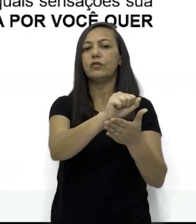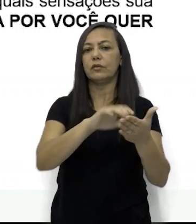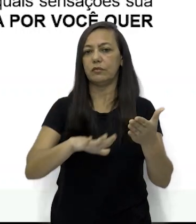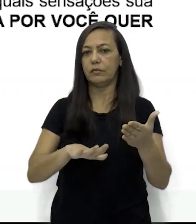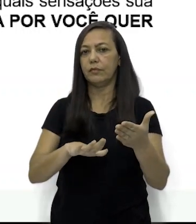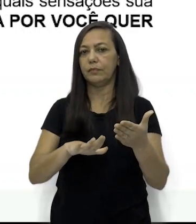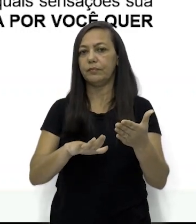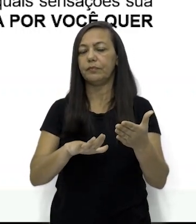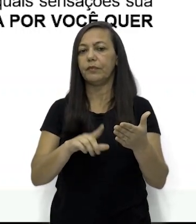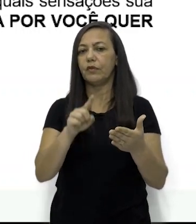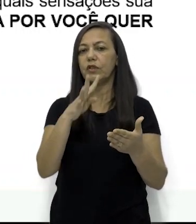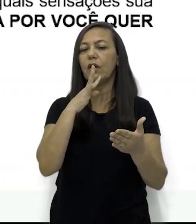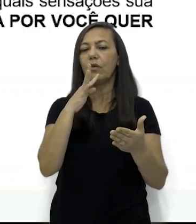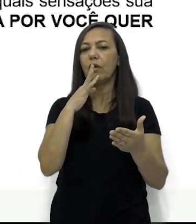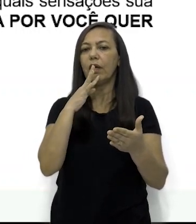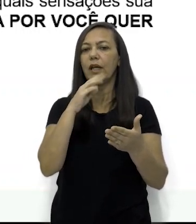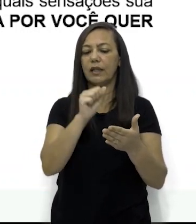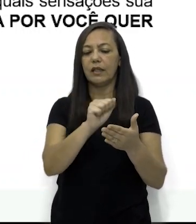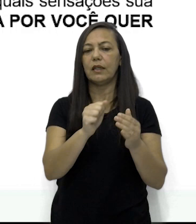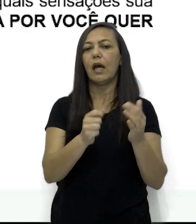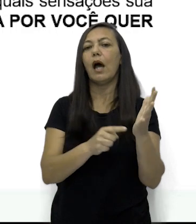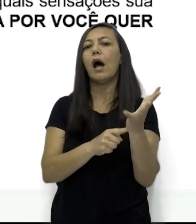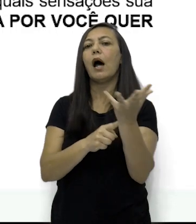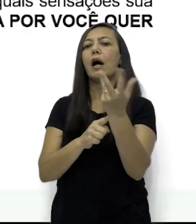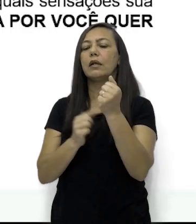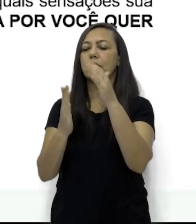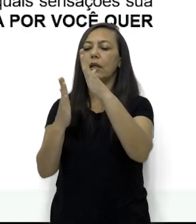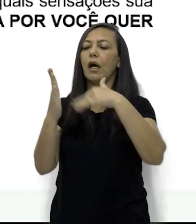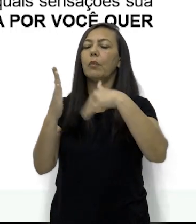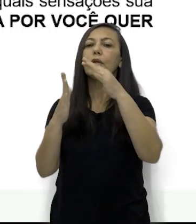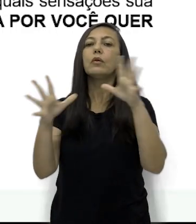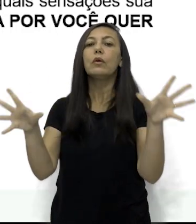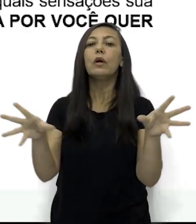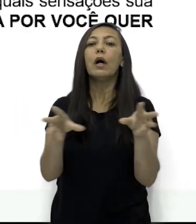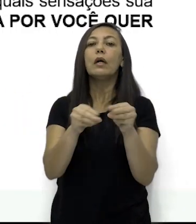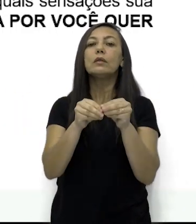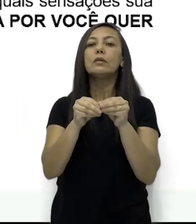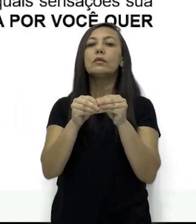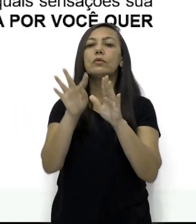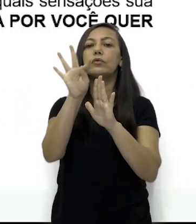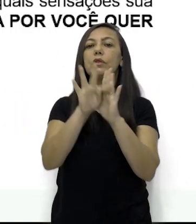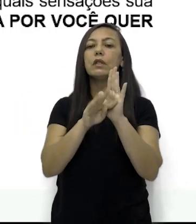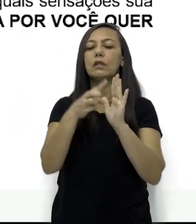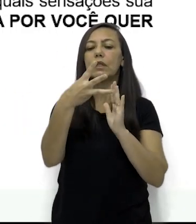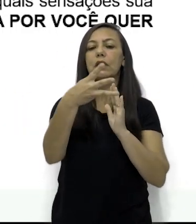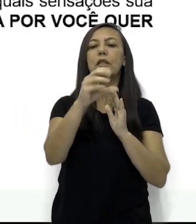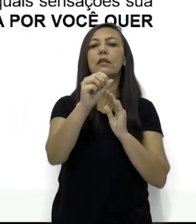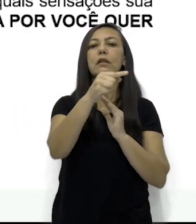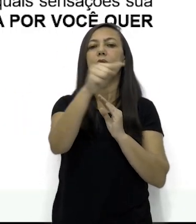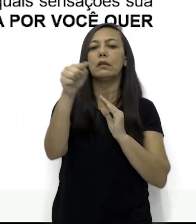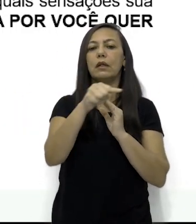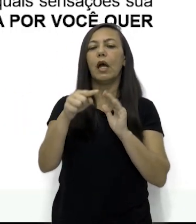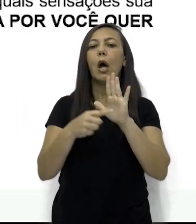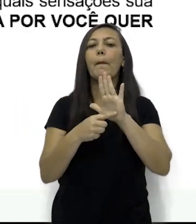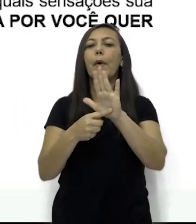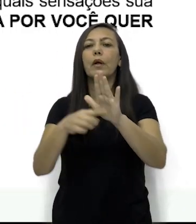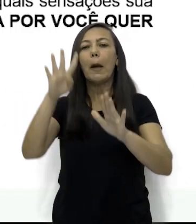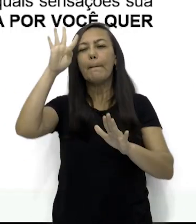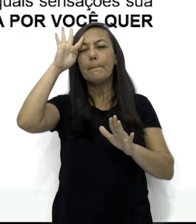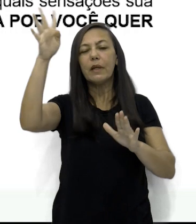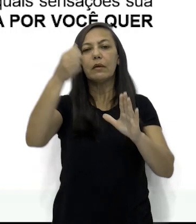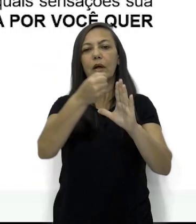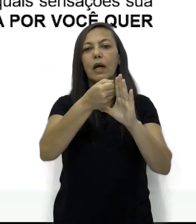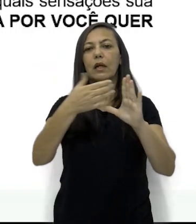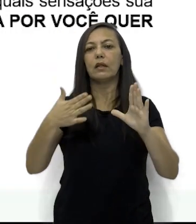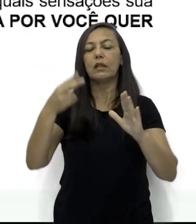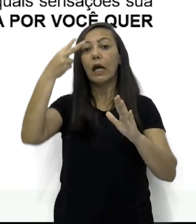primeiro é: agora que você conhece sobre a arte da pintura, faça um resumo, um texto de até 30 linhas, apresentando as